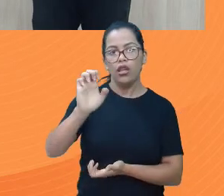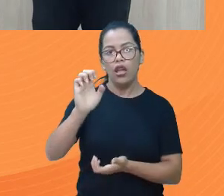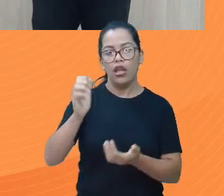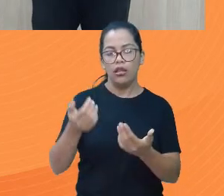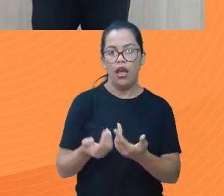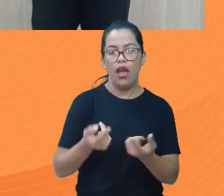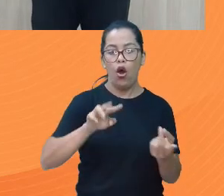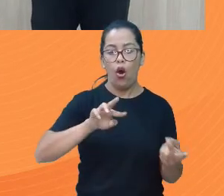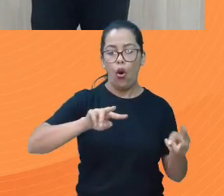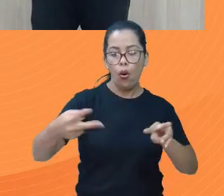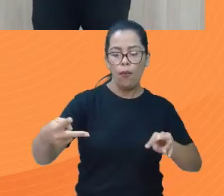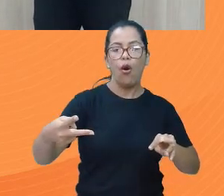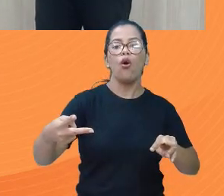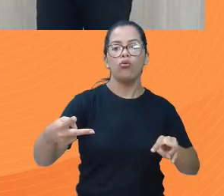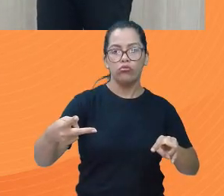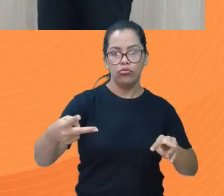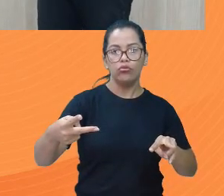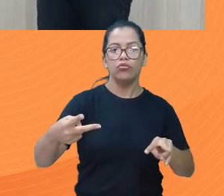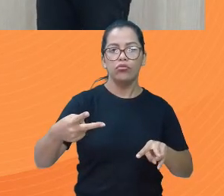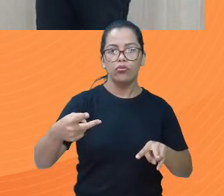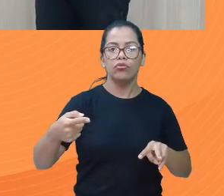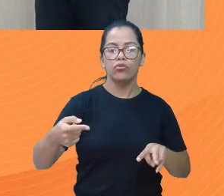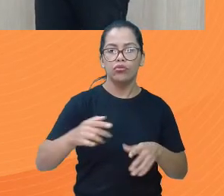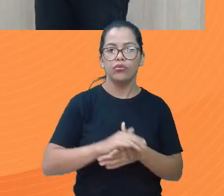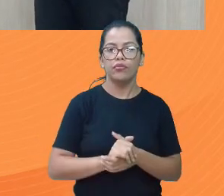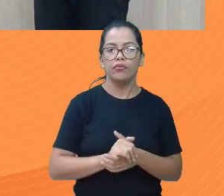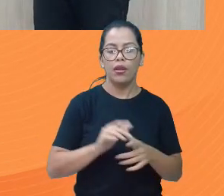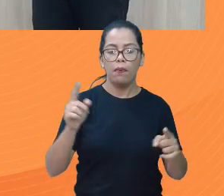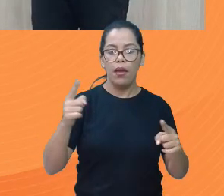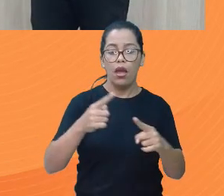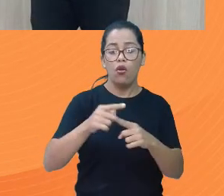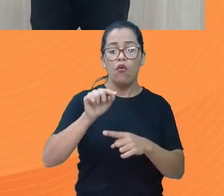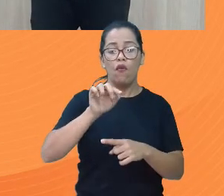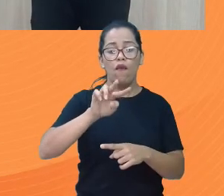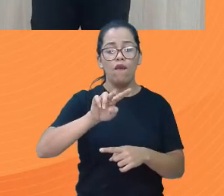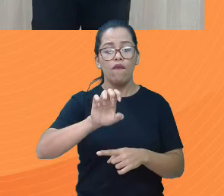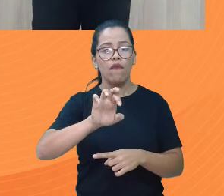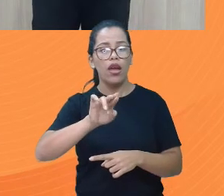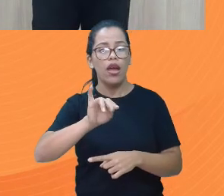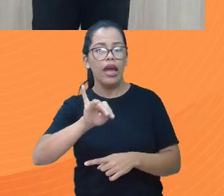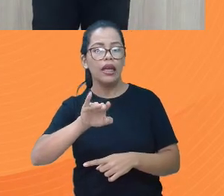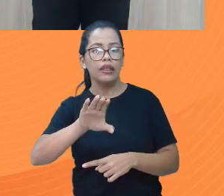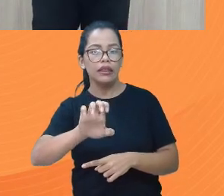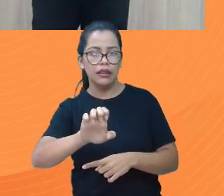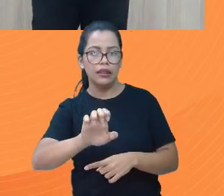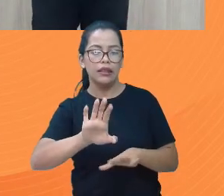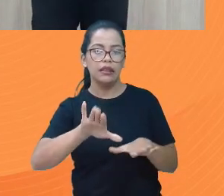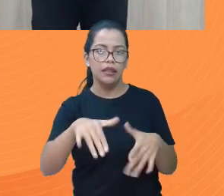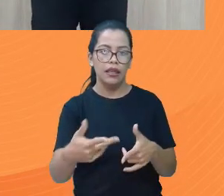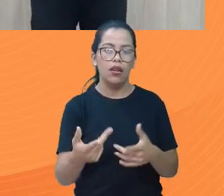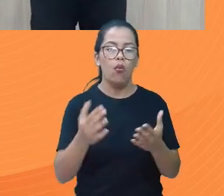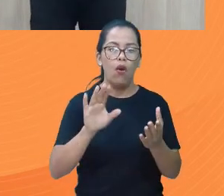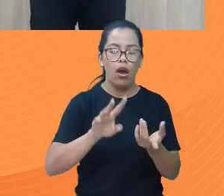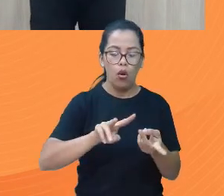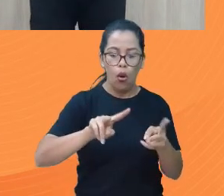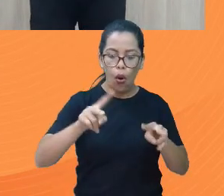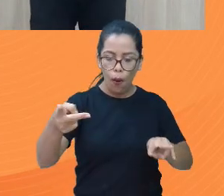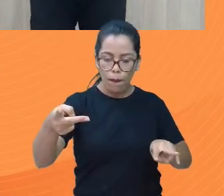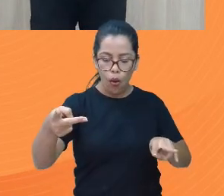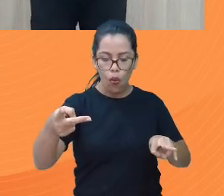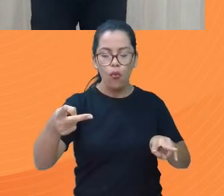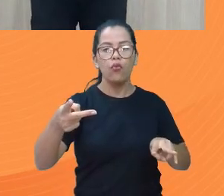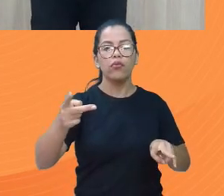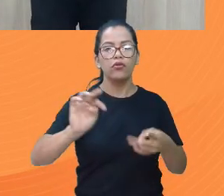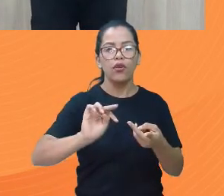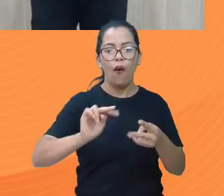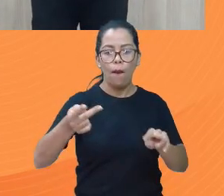pelo vértice, tá bom? E a gente viu que os ângulos opostos pelo vértice, eles são congruentes, tá bom? Vimos essa definição